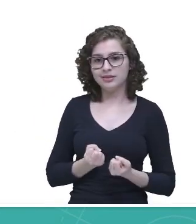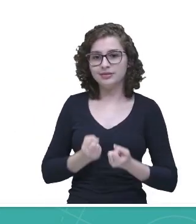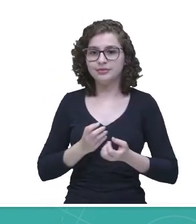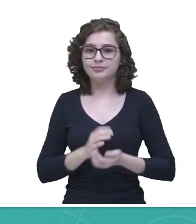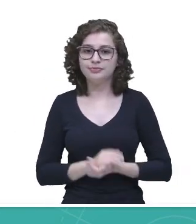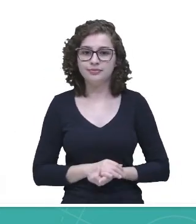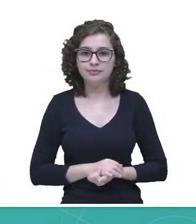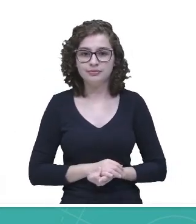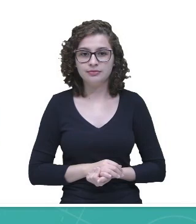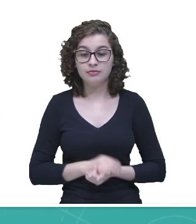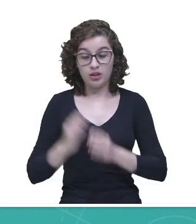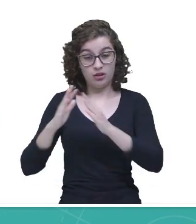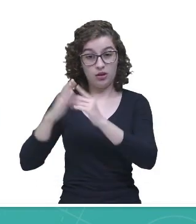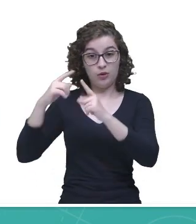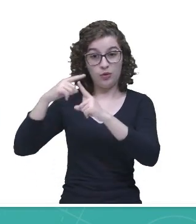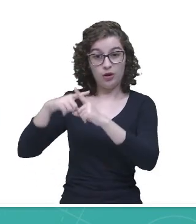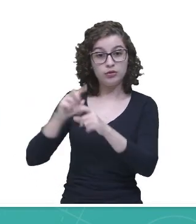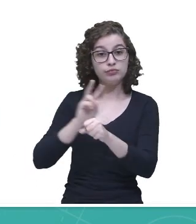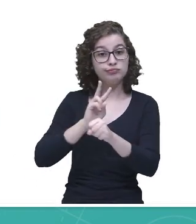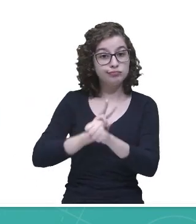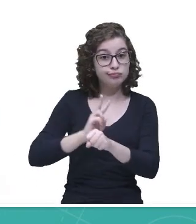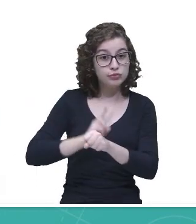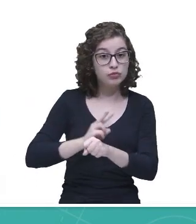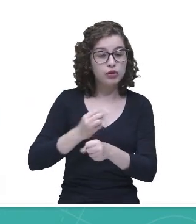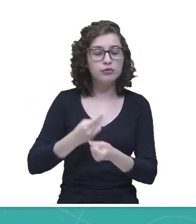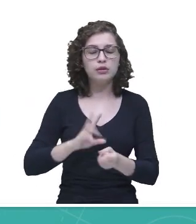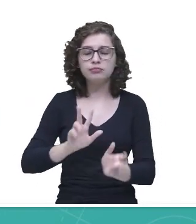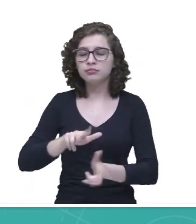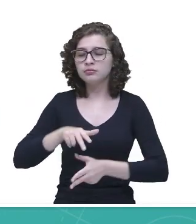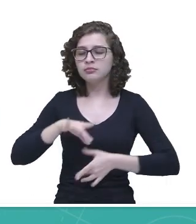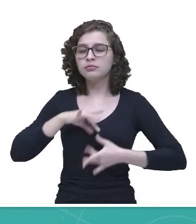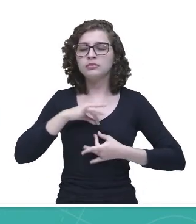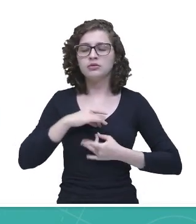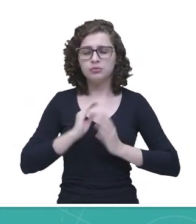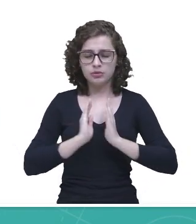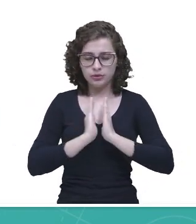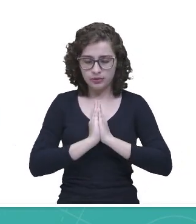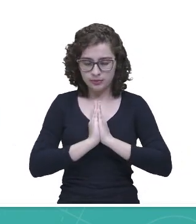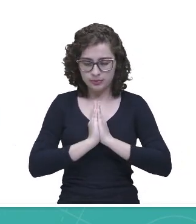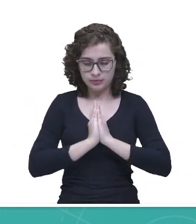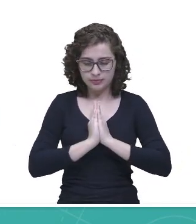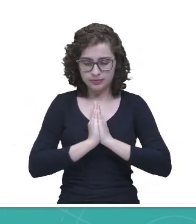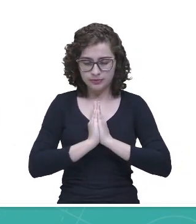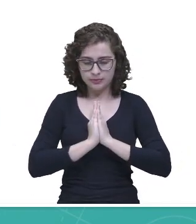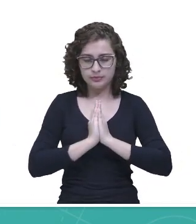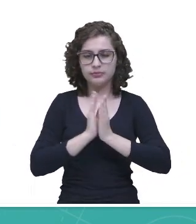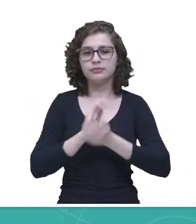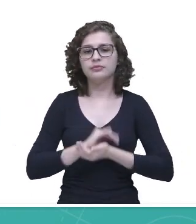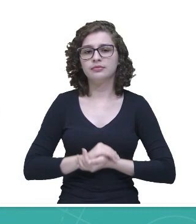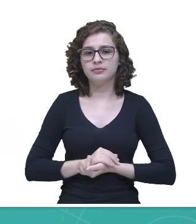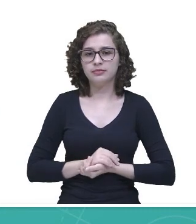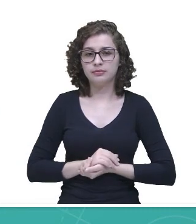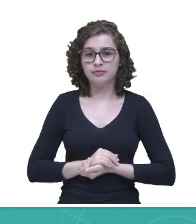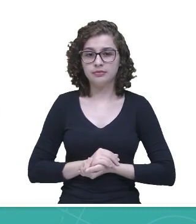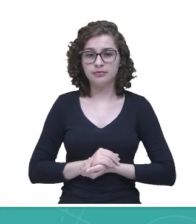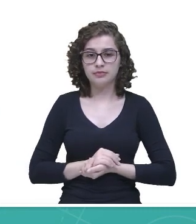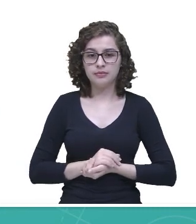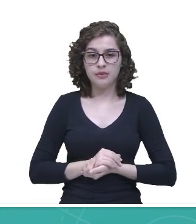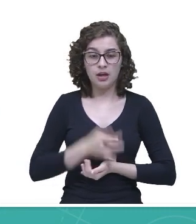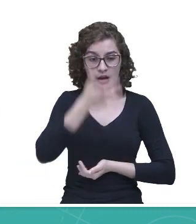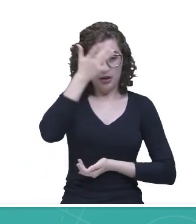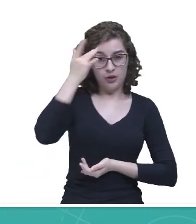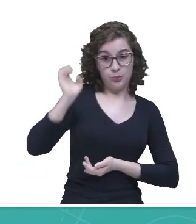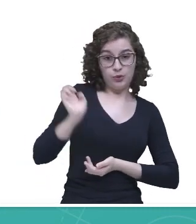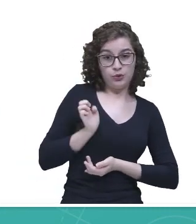no caso clero, cuidar da parte espiritual, ou seja, rezar. A nobreza tinha como